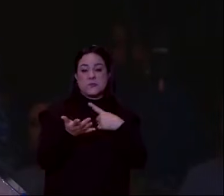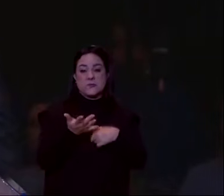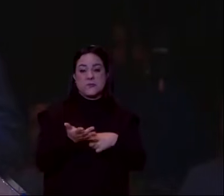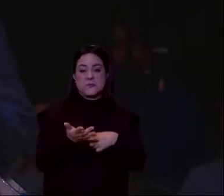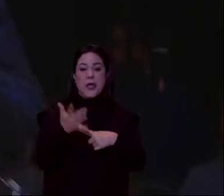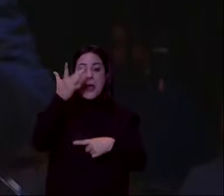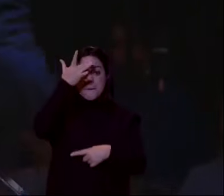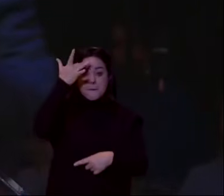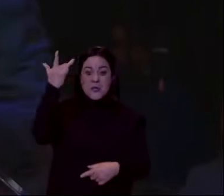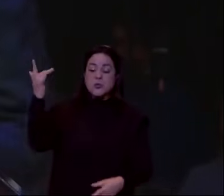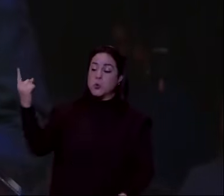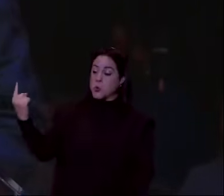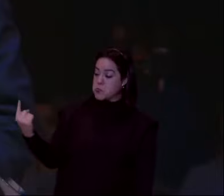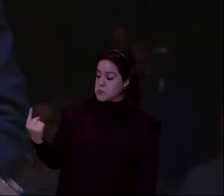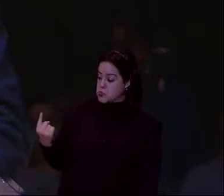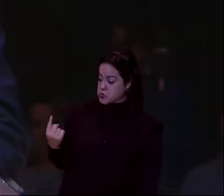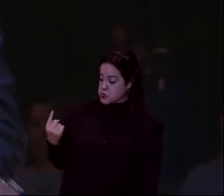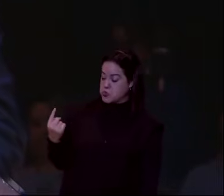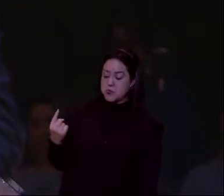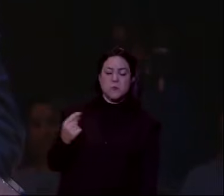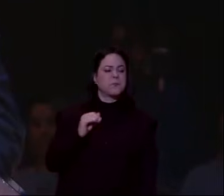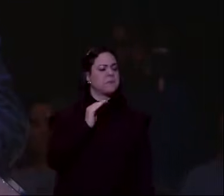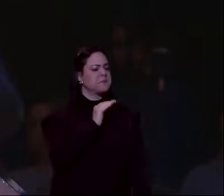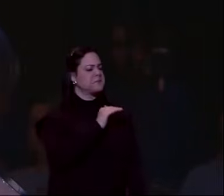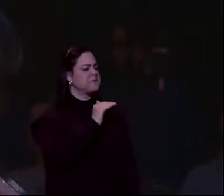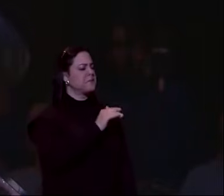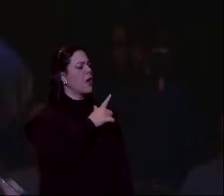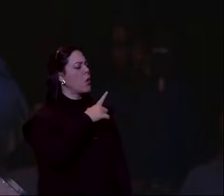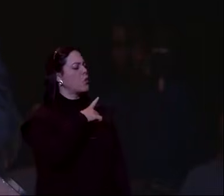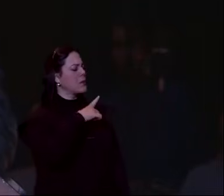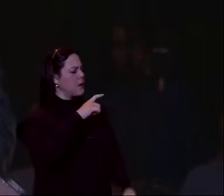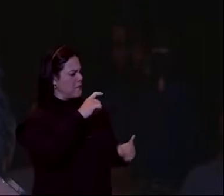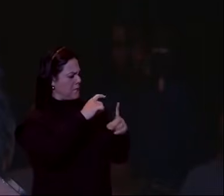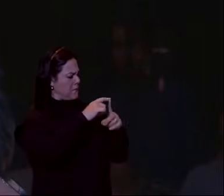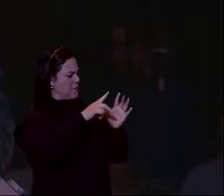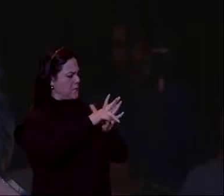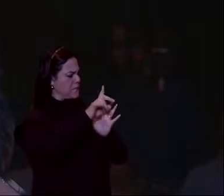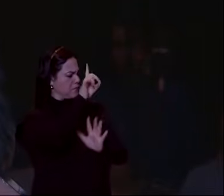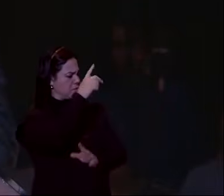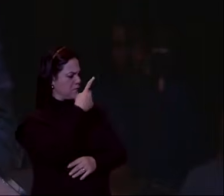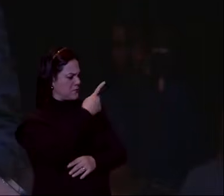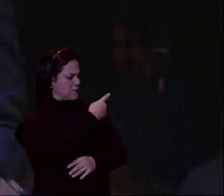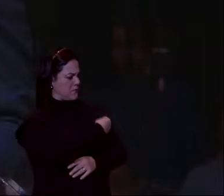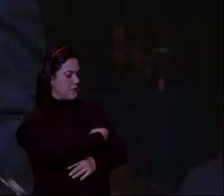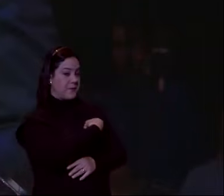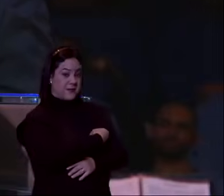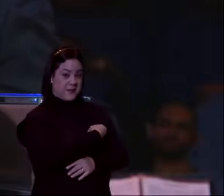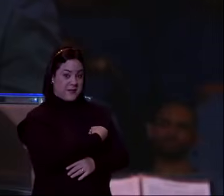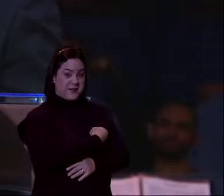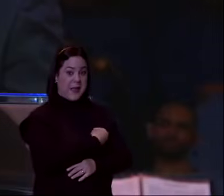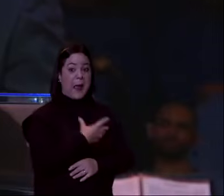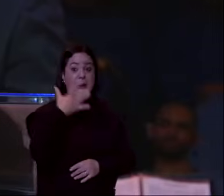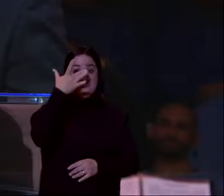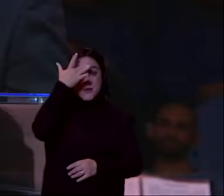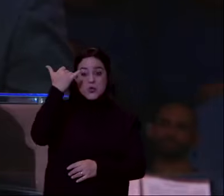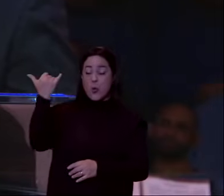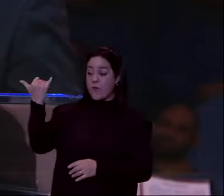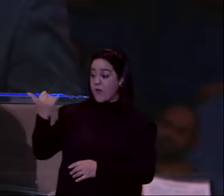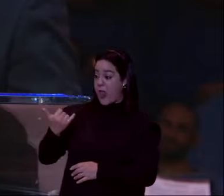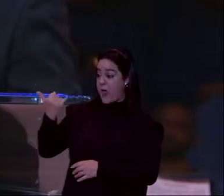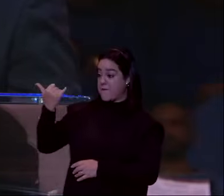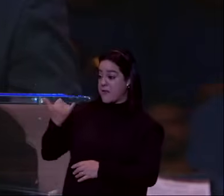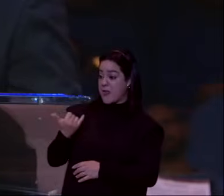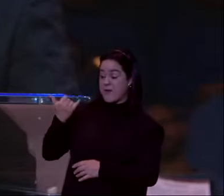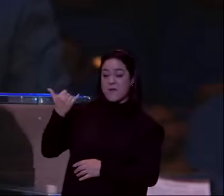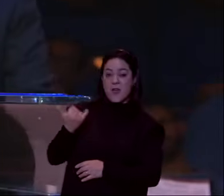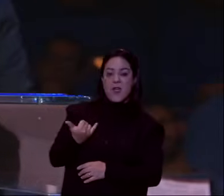pessoa me parou na saída do púlpito e disse: olha, eu tenho uma palavra de Deus para você. E quando aquela pessoa começou a falar aquela